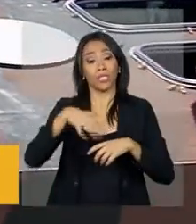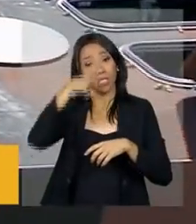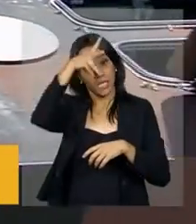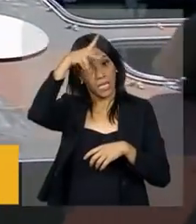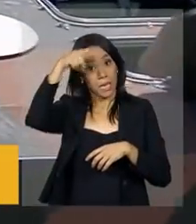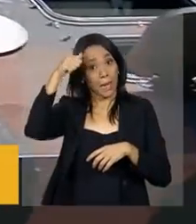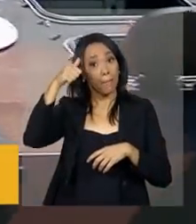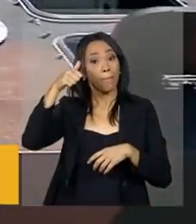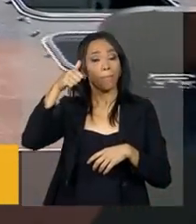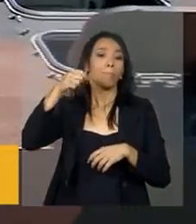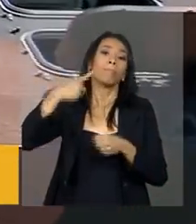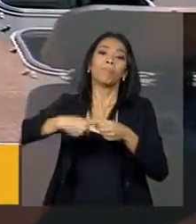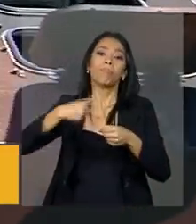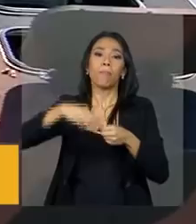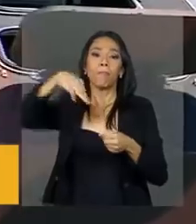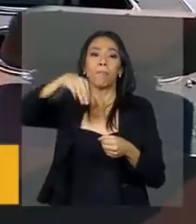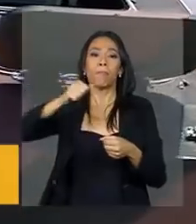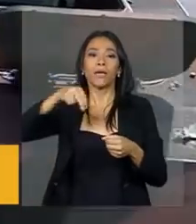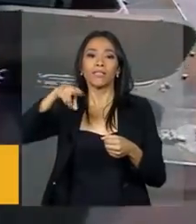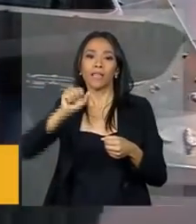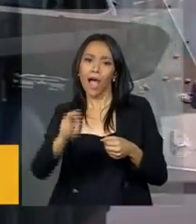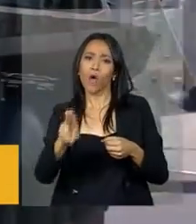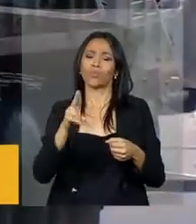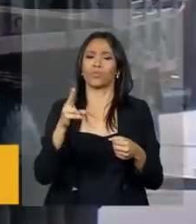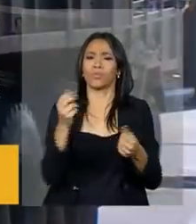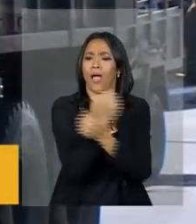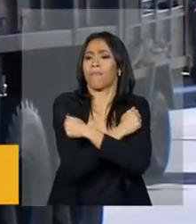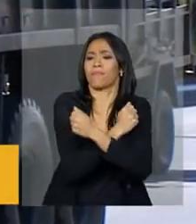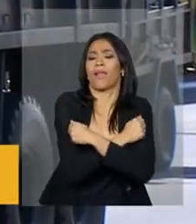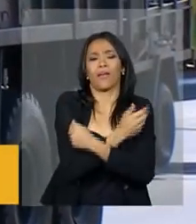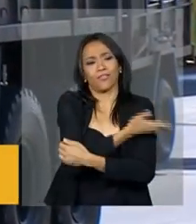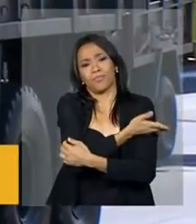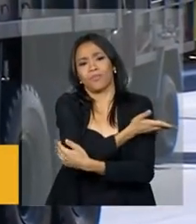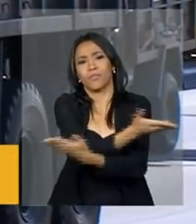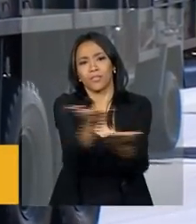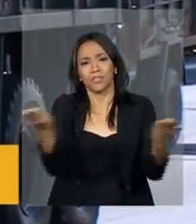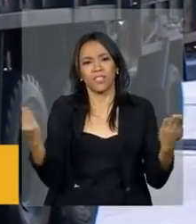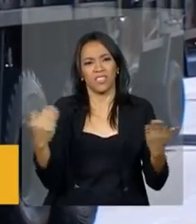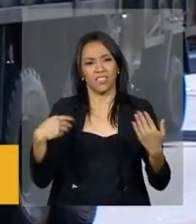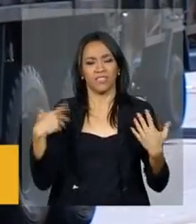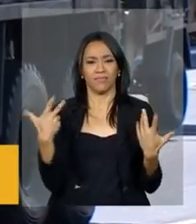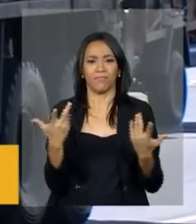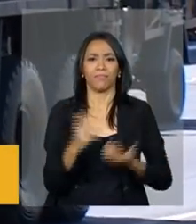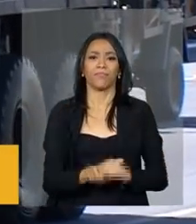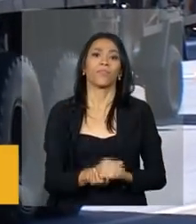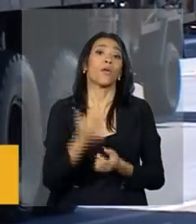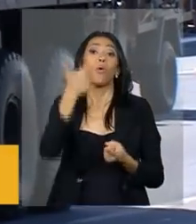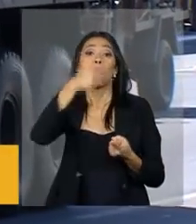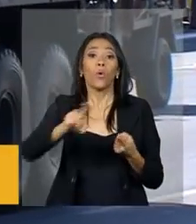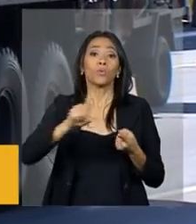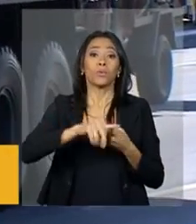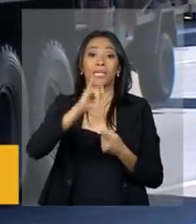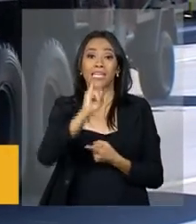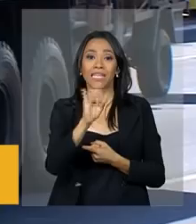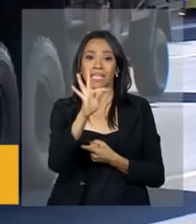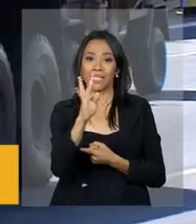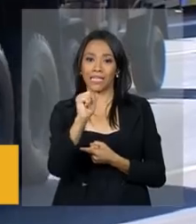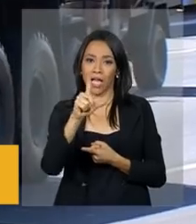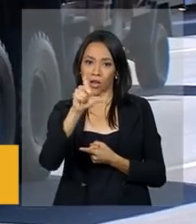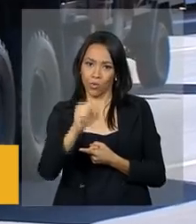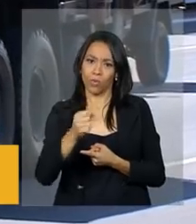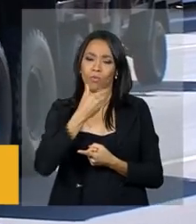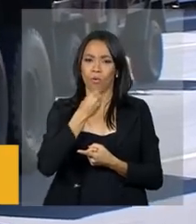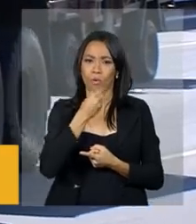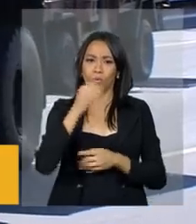reunidos curtindo o desfile pela NBR e mandam um abraço para os guerreiros brasileiros. Ítalo Gomes, de Ilhéus, na Bahia,